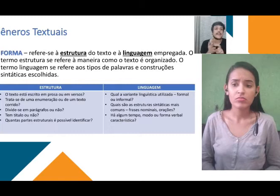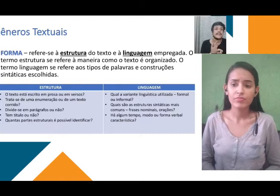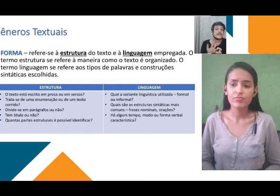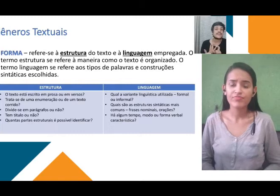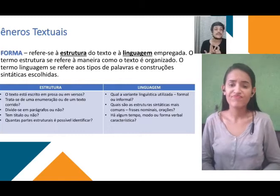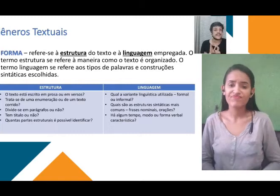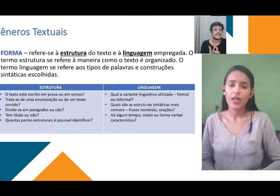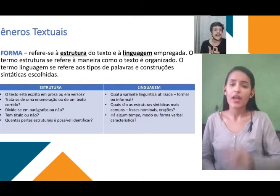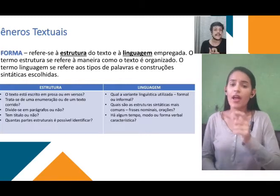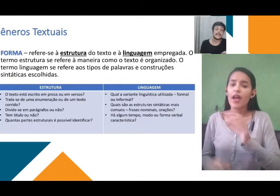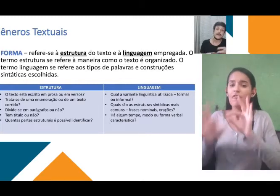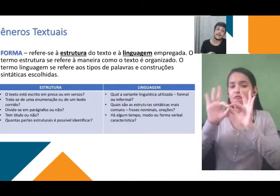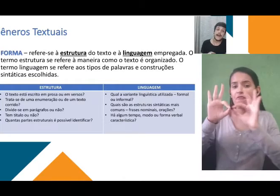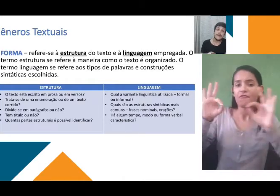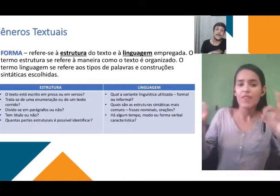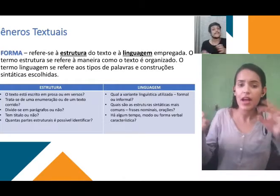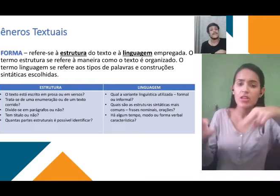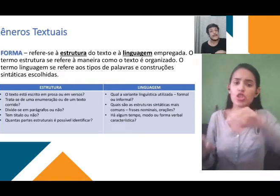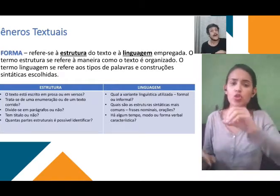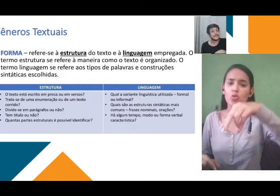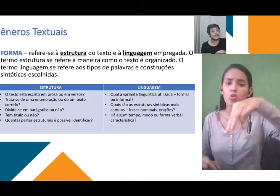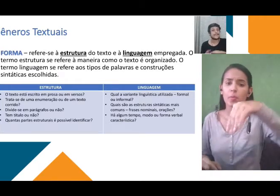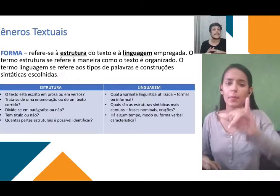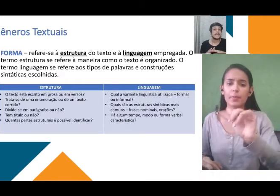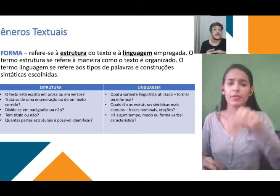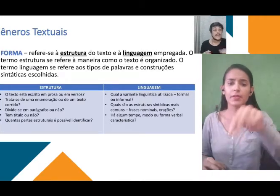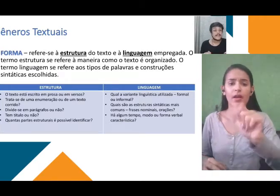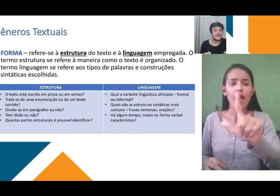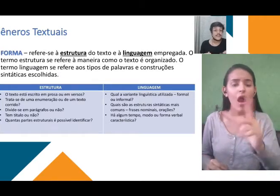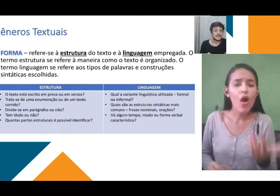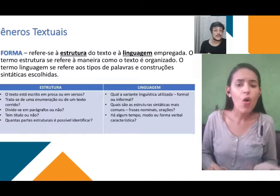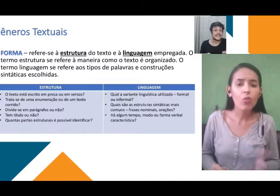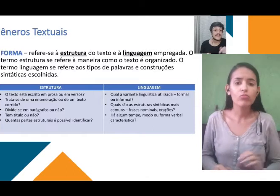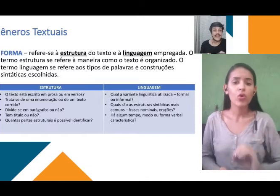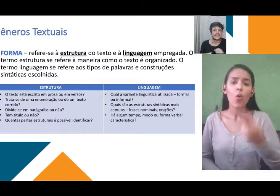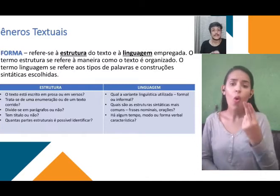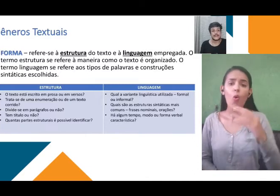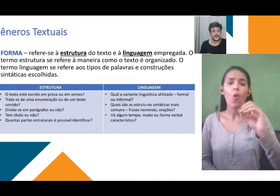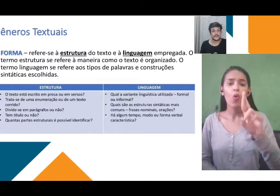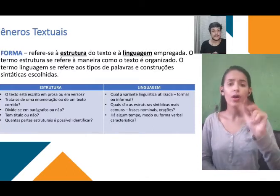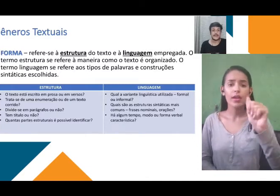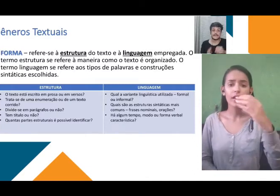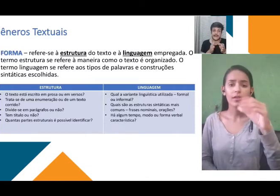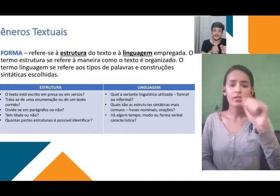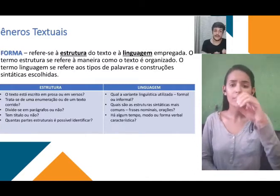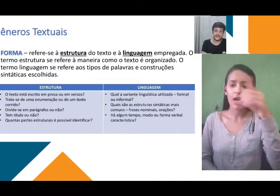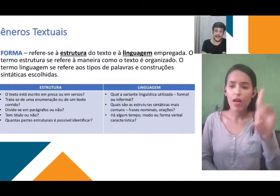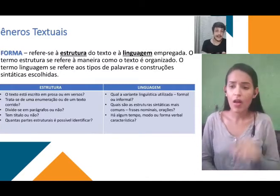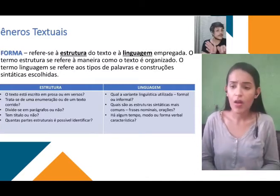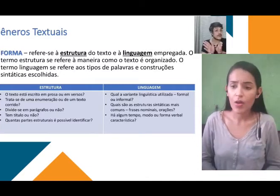variante linguística utilizada? Ela é formal ou é informal? Quais são as estruturas sintáticas mais comuns?